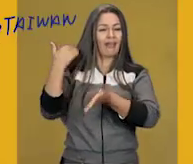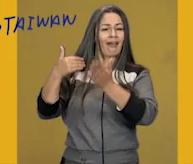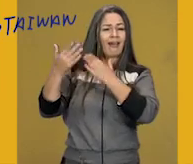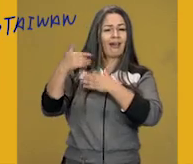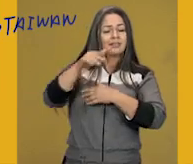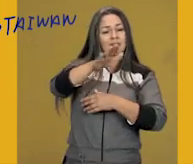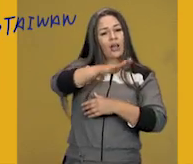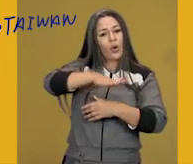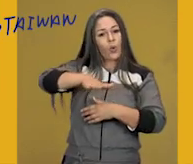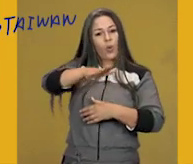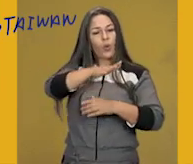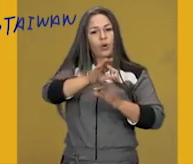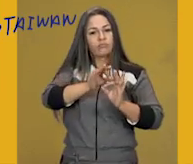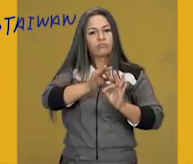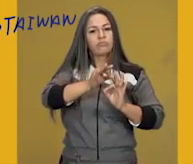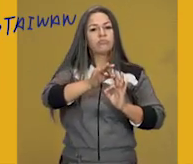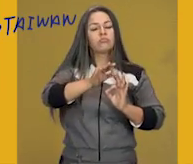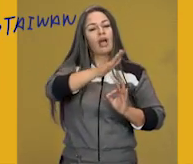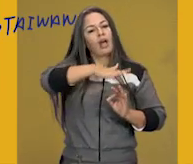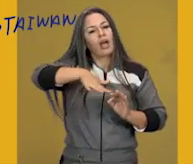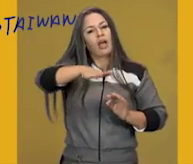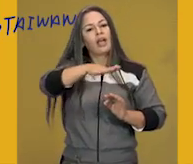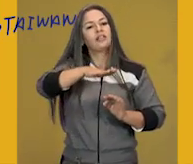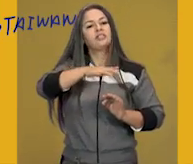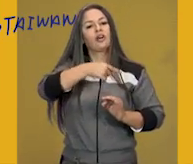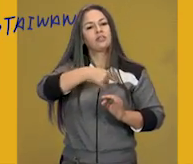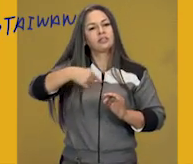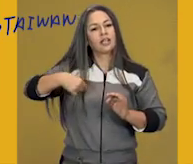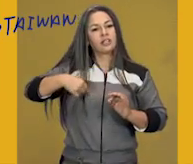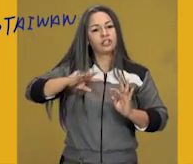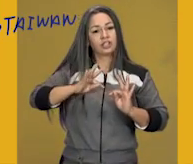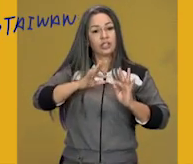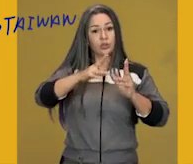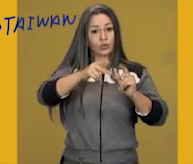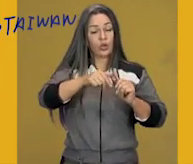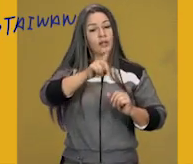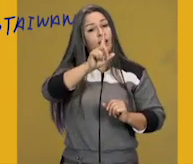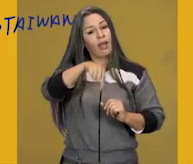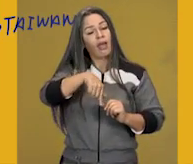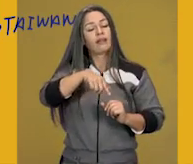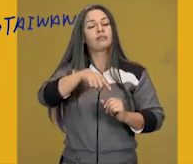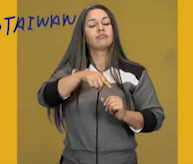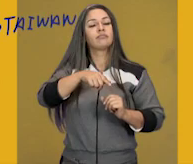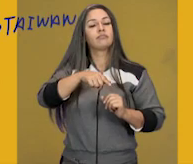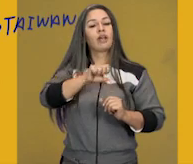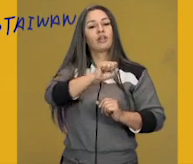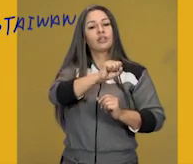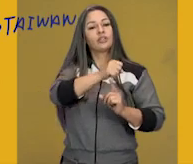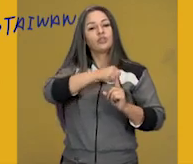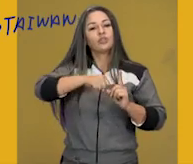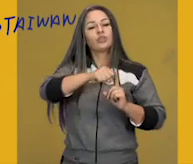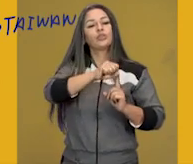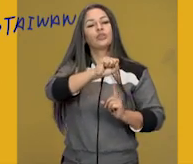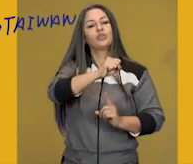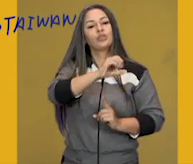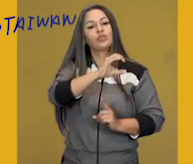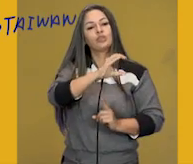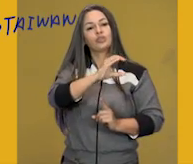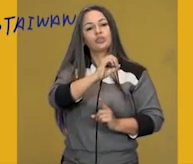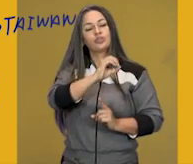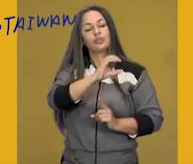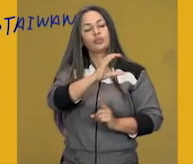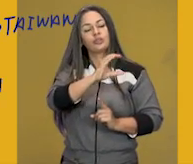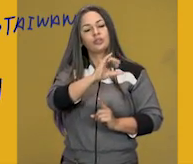né, que seria essa Taiwan, sob o regime capitalista. Hong Kong, que é uma cidade que está mais ou menos aqui nessa região,